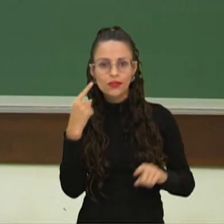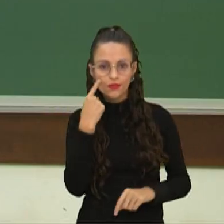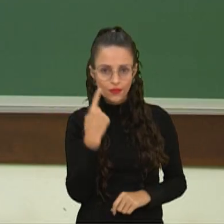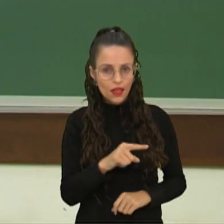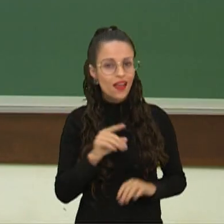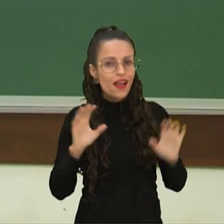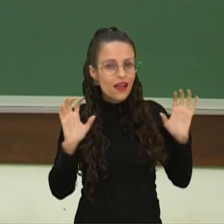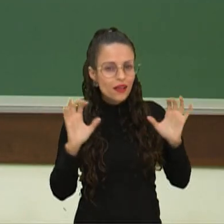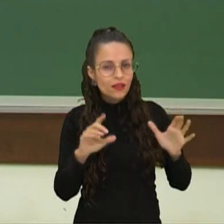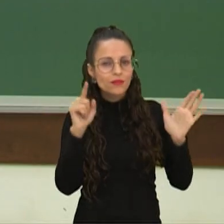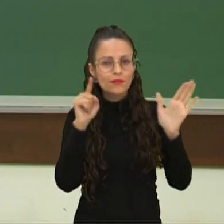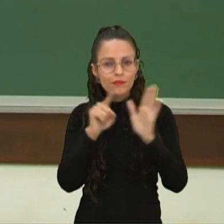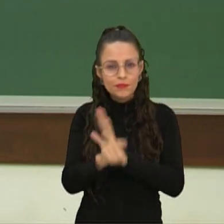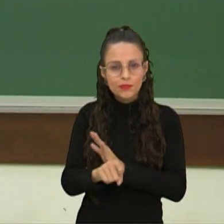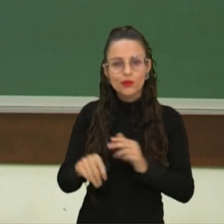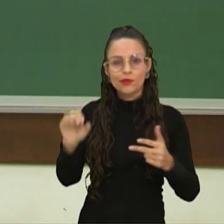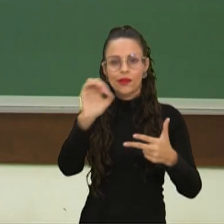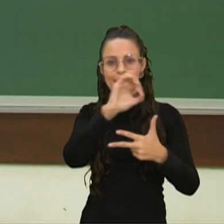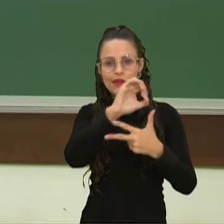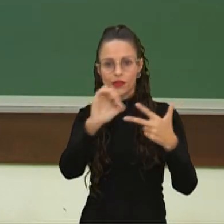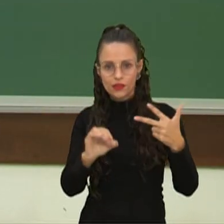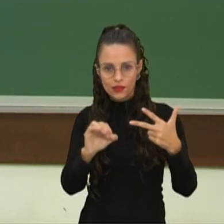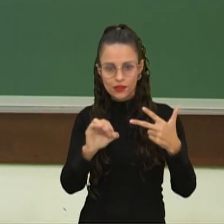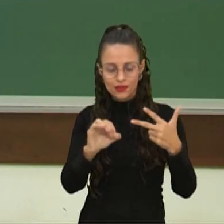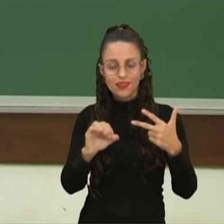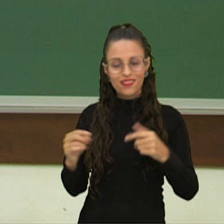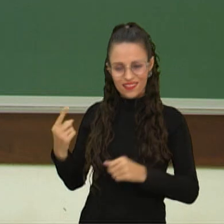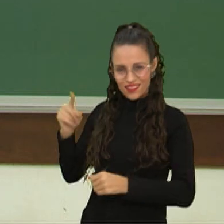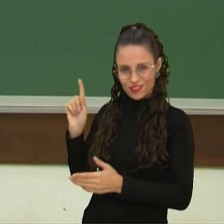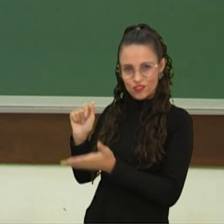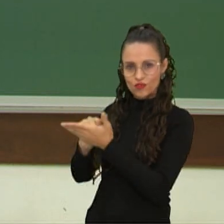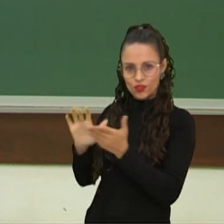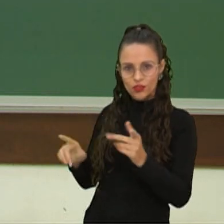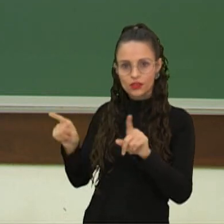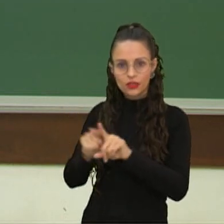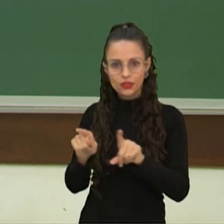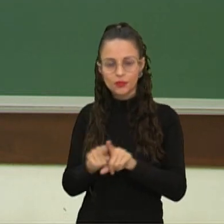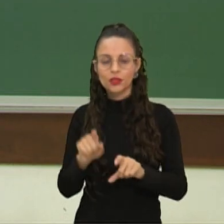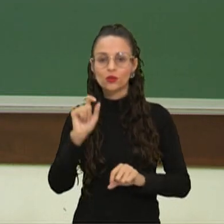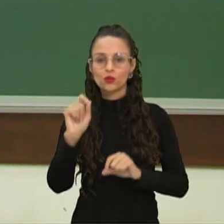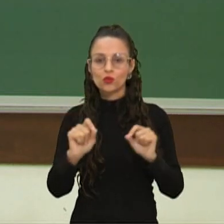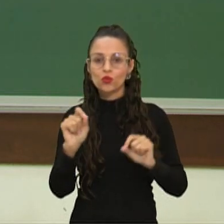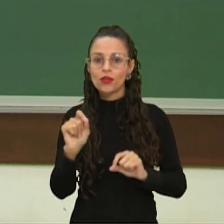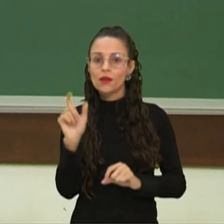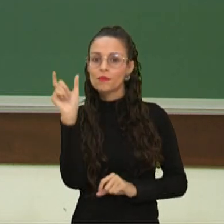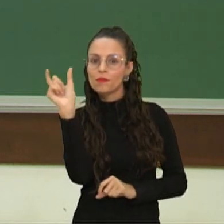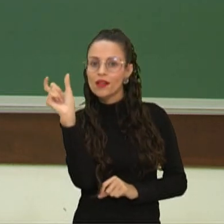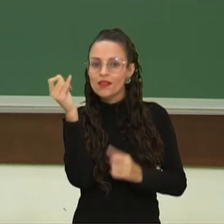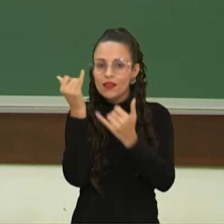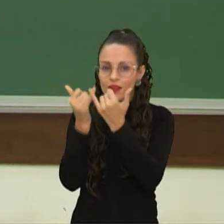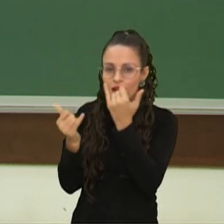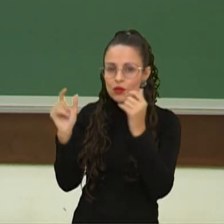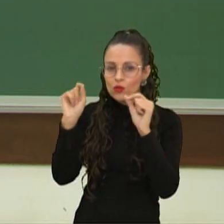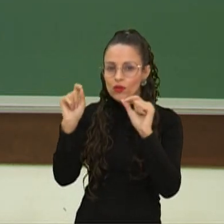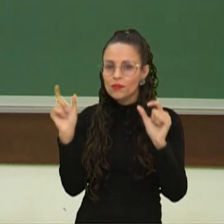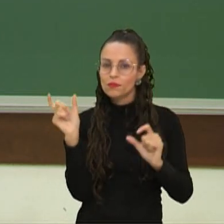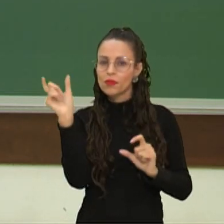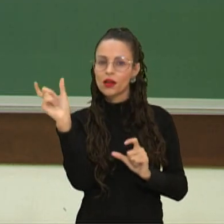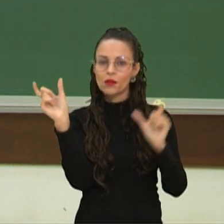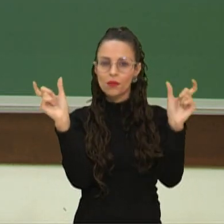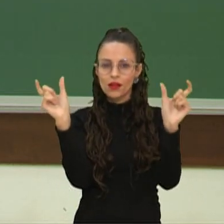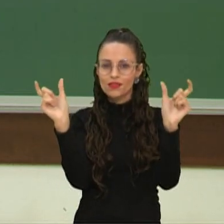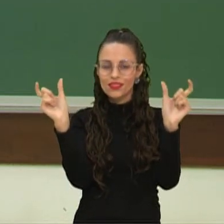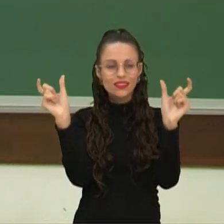no Enem. Não só essa, como a que a gente fez anteriormente. Quando você tem determinados sinônimos, então você precisa encontrar uma palavra que tem o